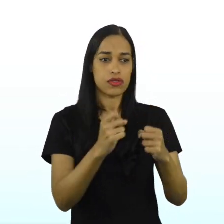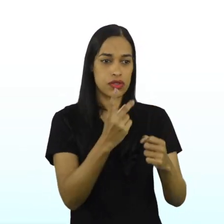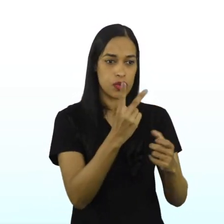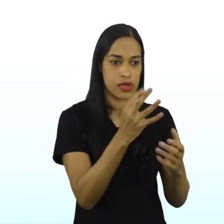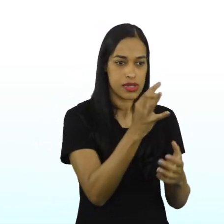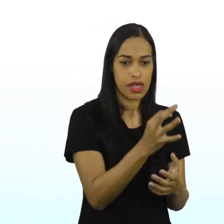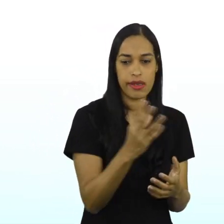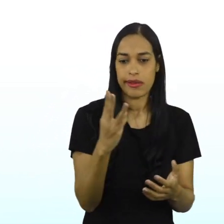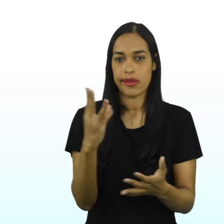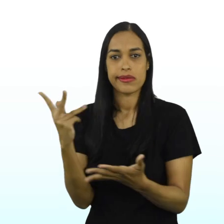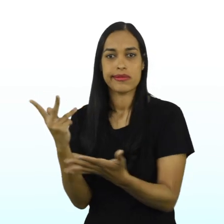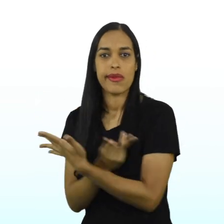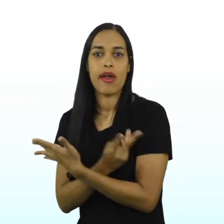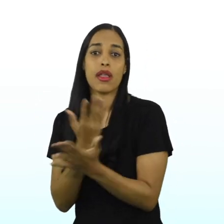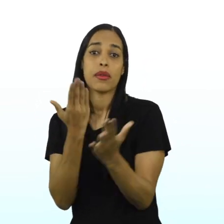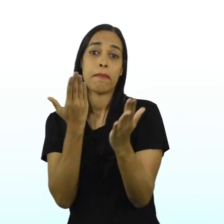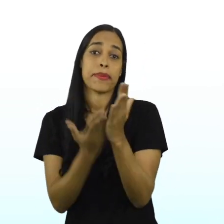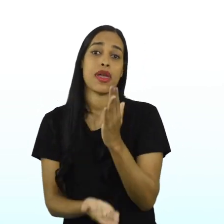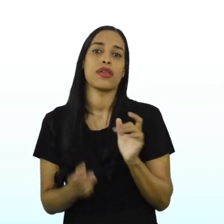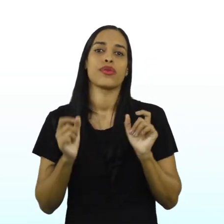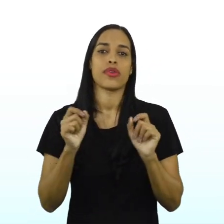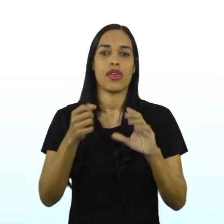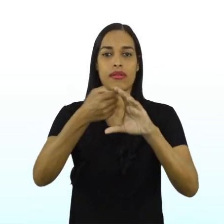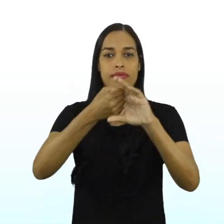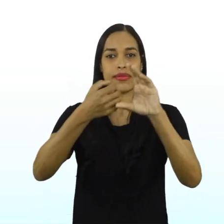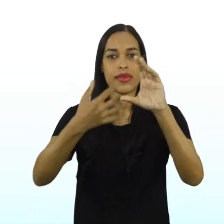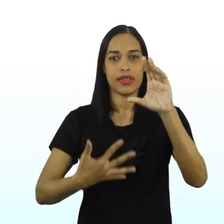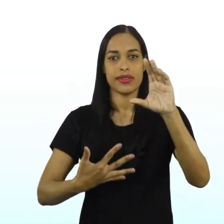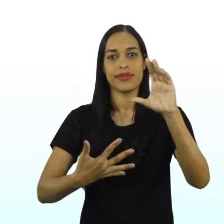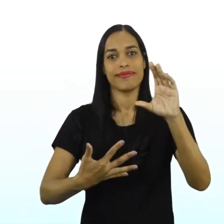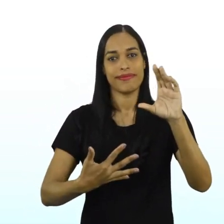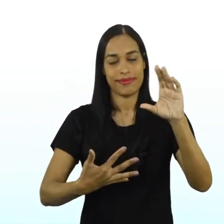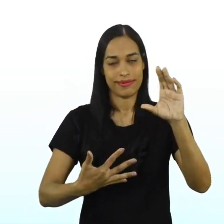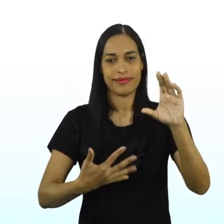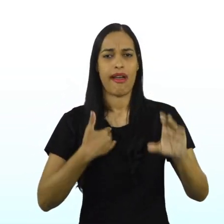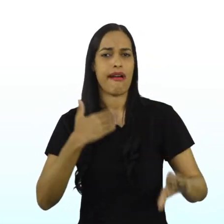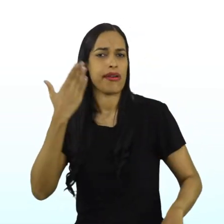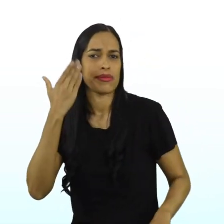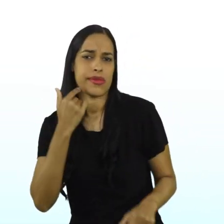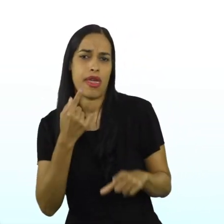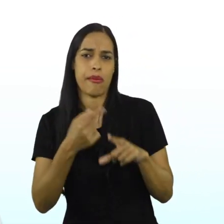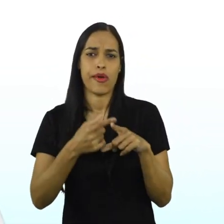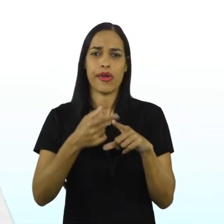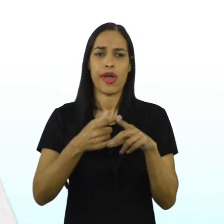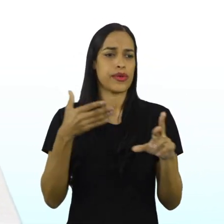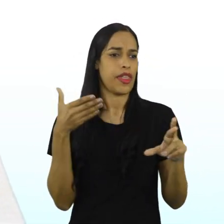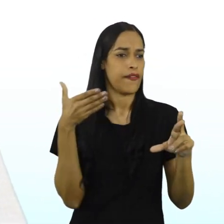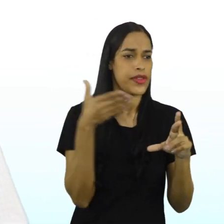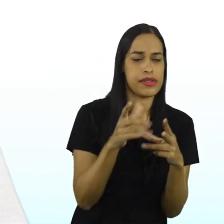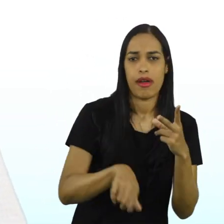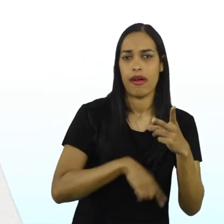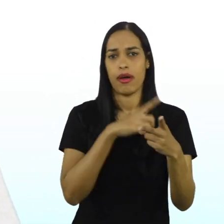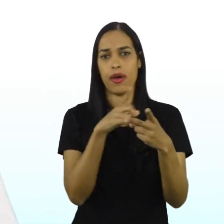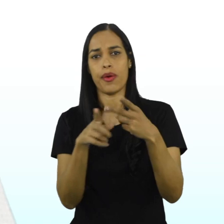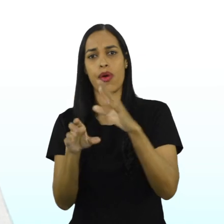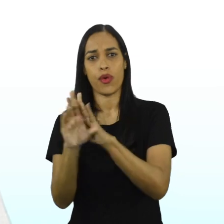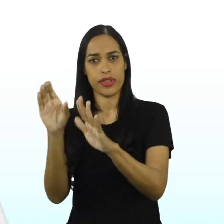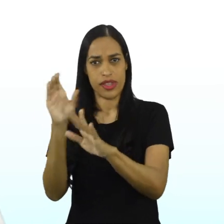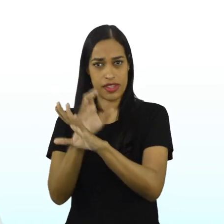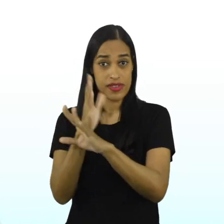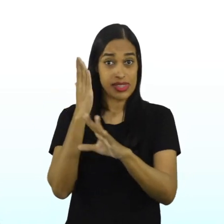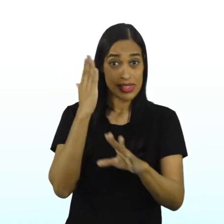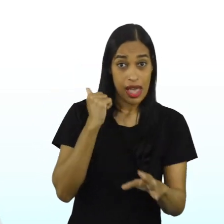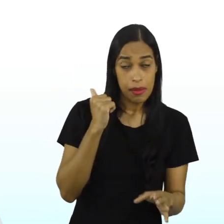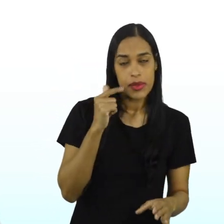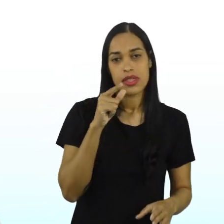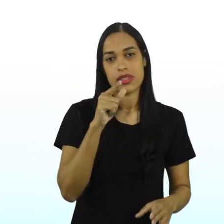3. Porque essas 3 ele pede o quê? Características. Eu sei quando é a função referencial, quando é uma função conativa, sabe? Você só